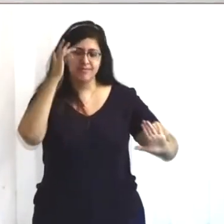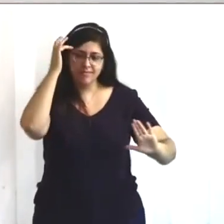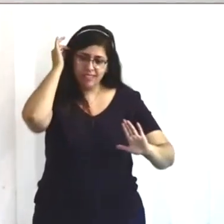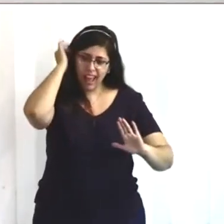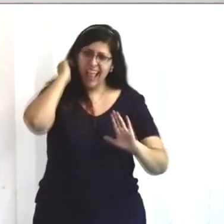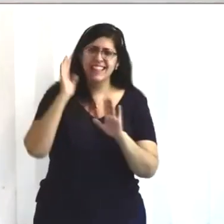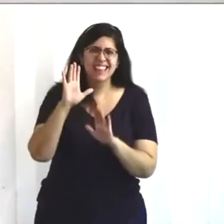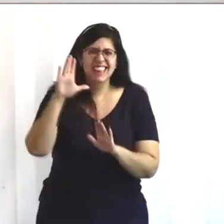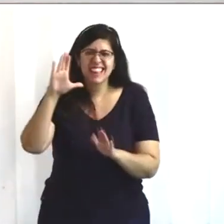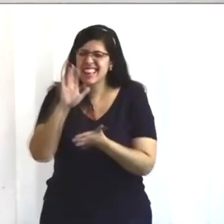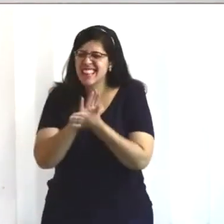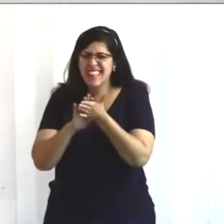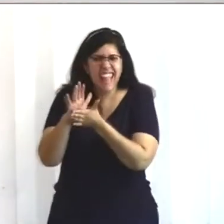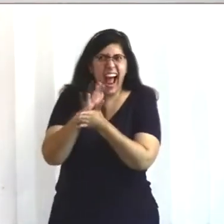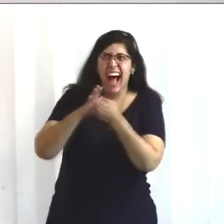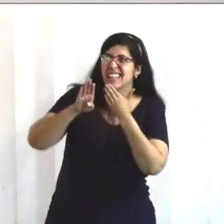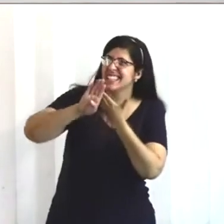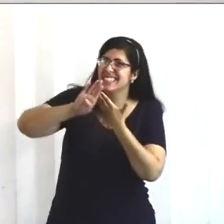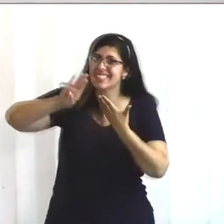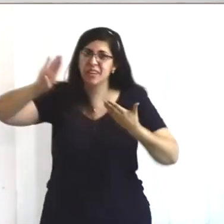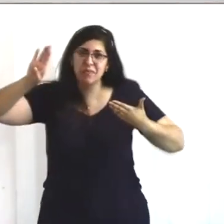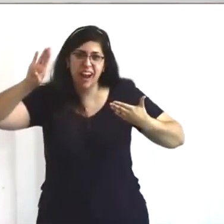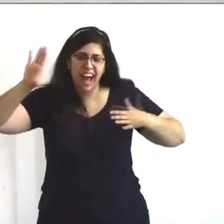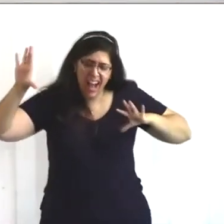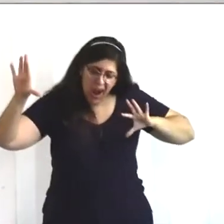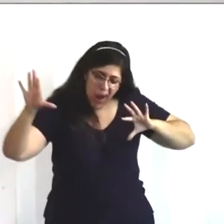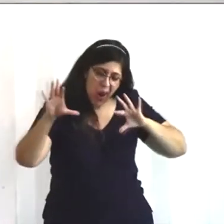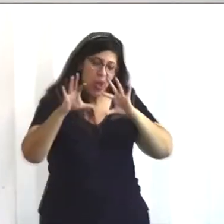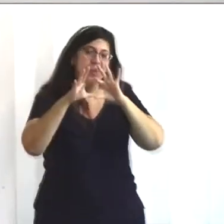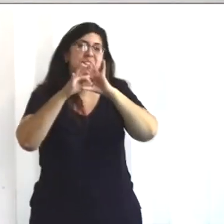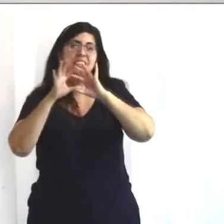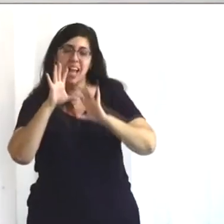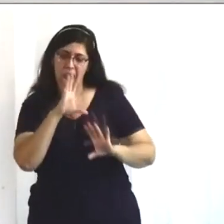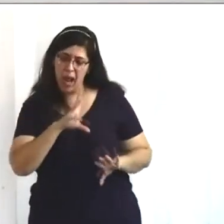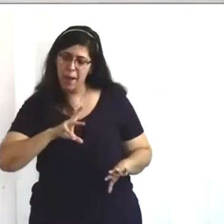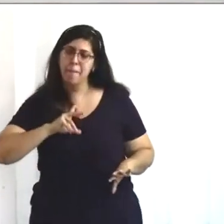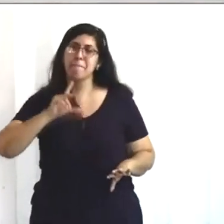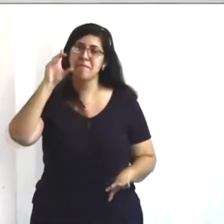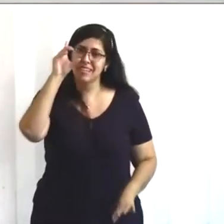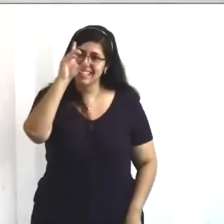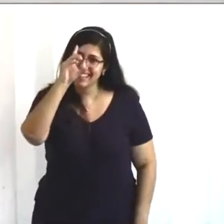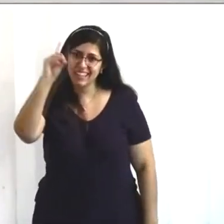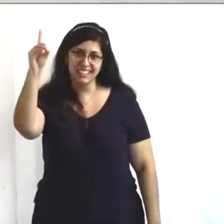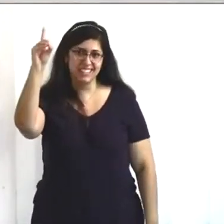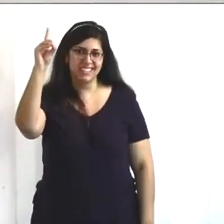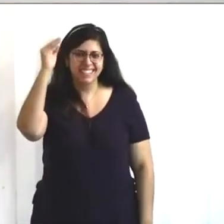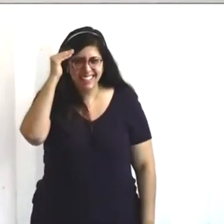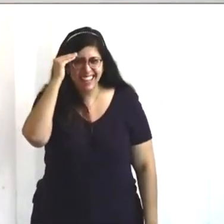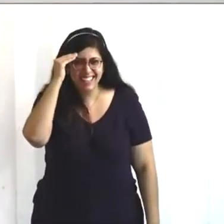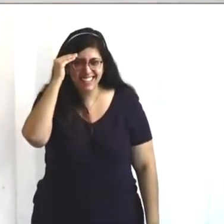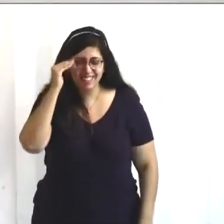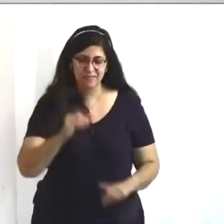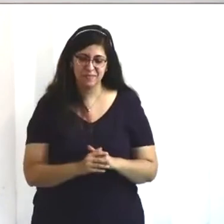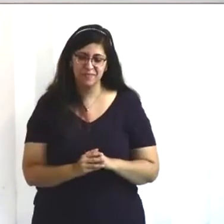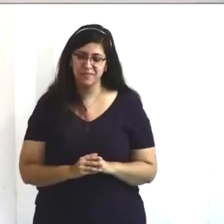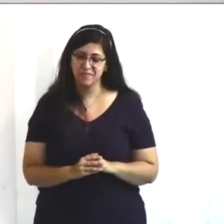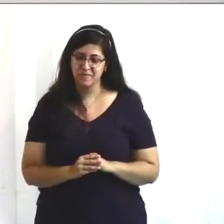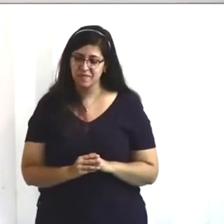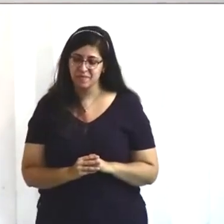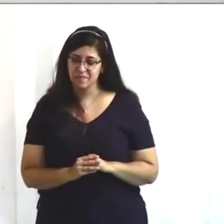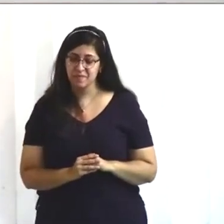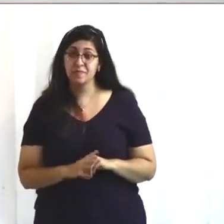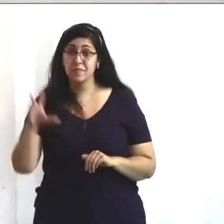nós cristãos como proteção. Alguns, infelizmente, acham que nós temos de ter o livre-arbítrio. Mal sabem eles que estão